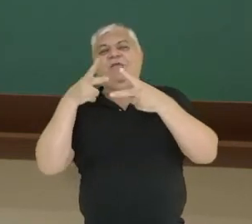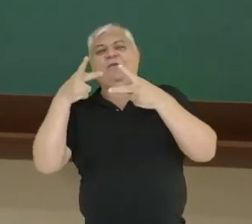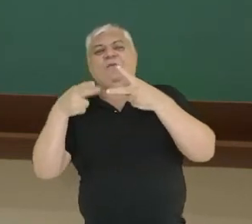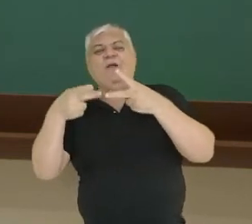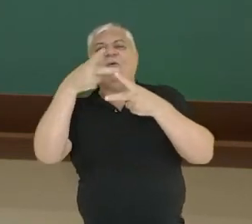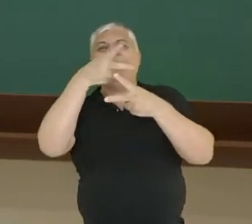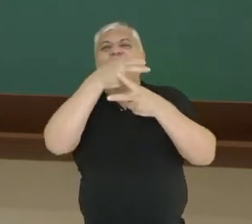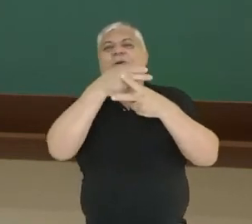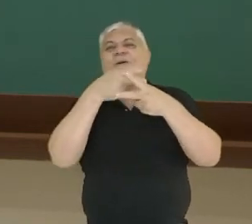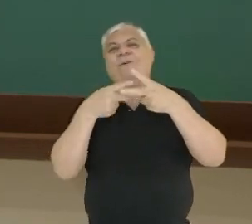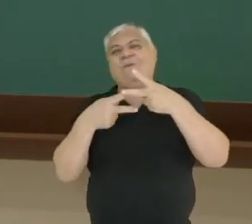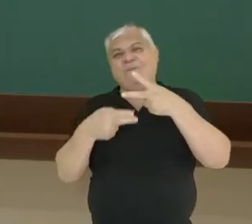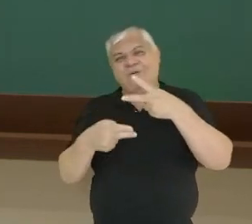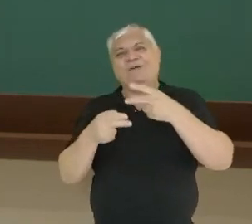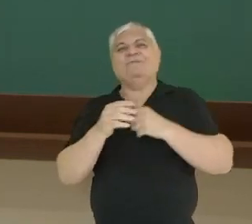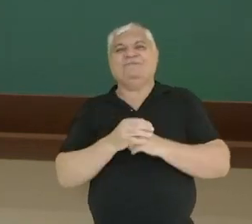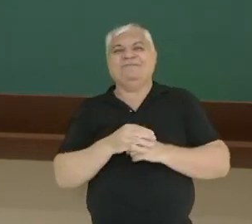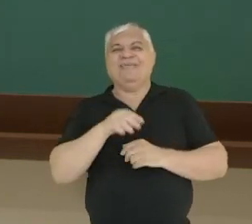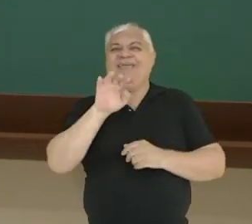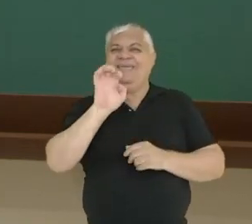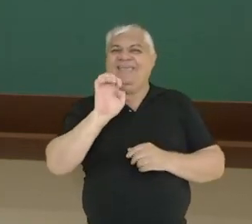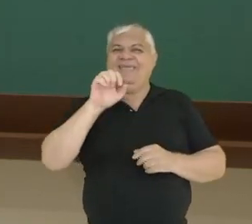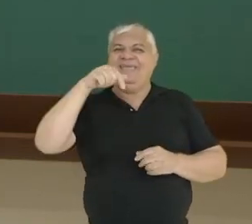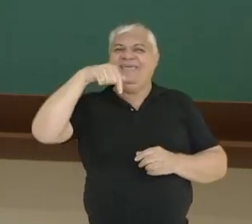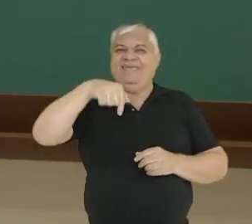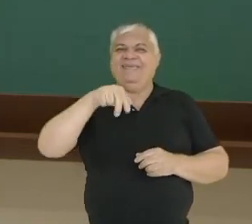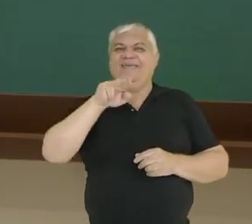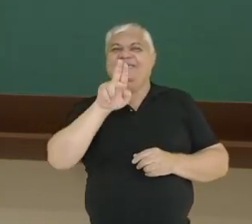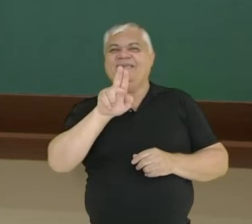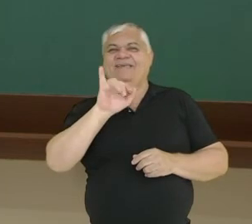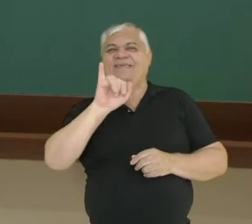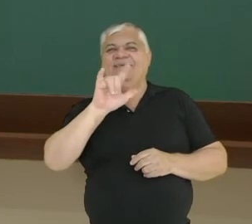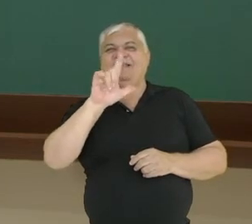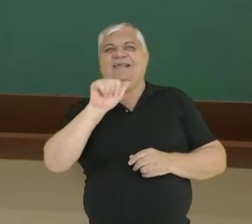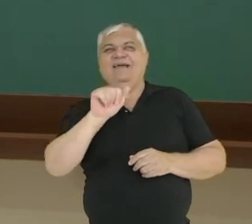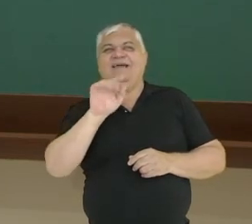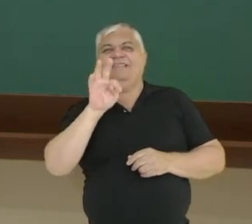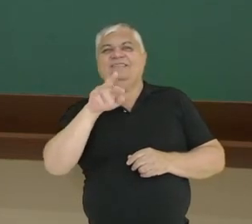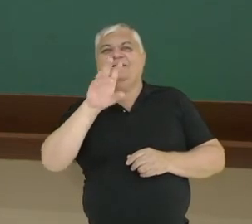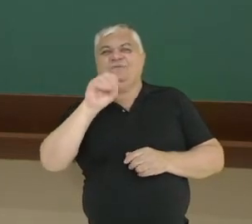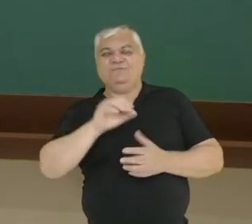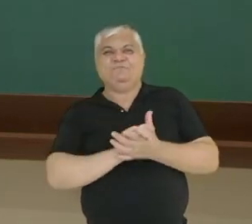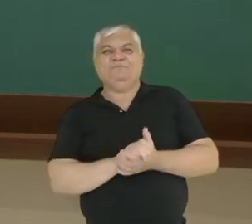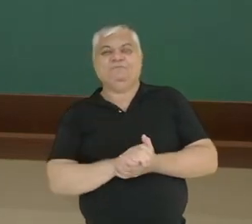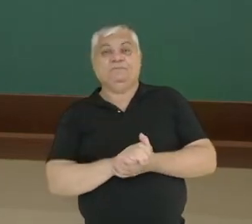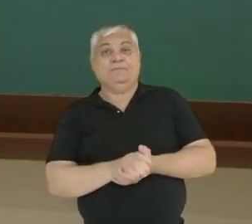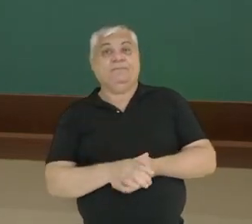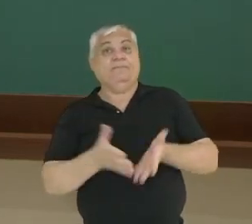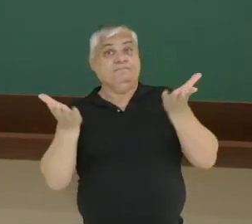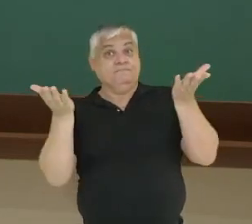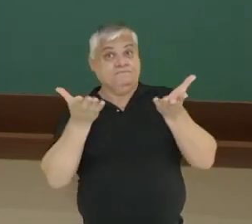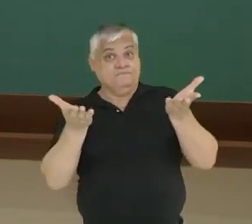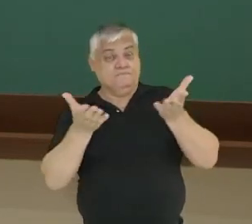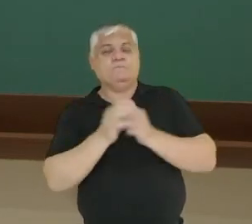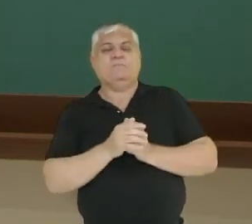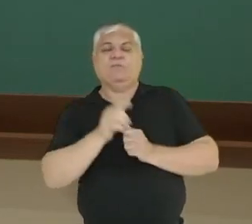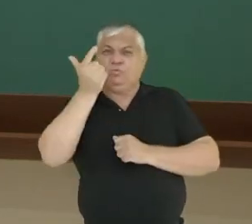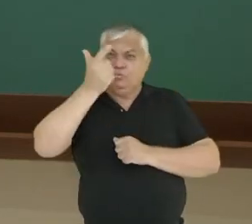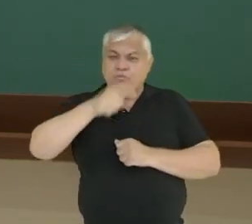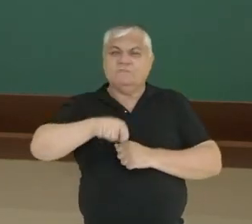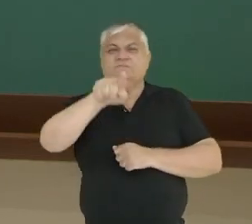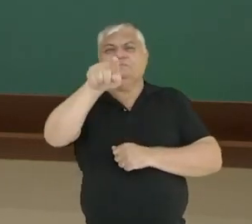um triângulo equilátero, ok? Bom, então agora nós vamos construir